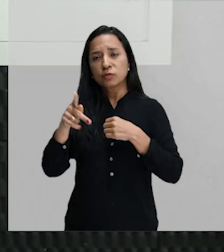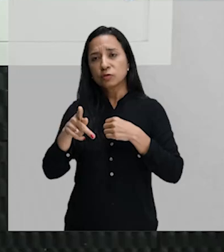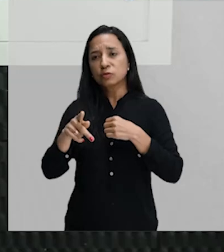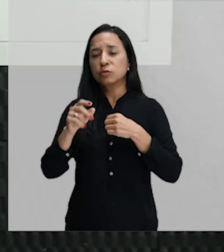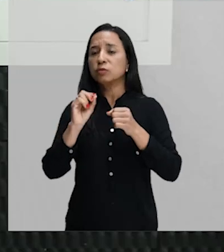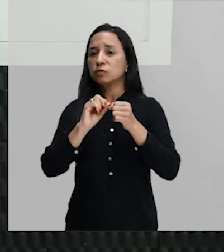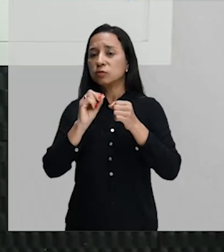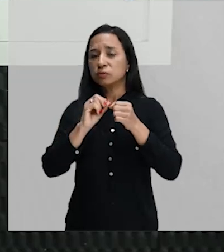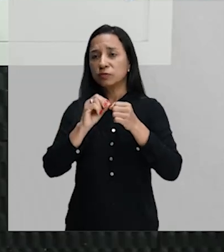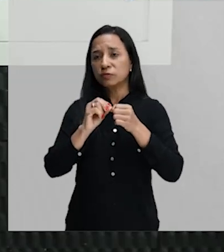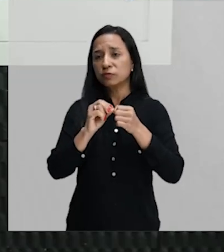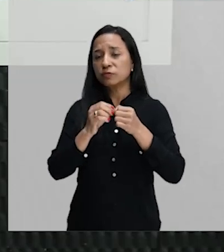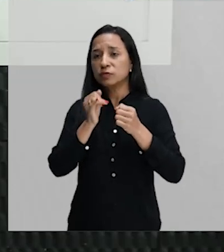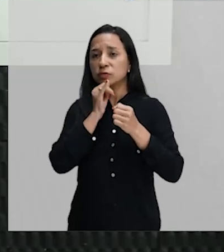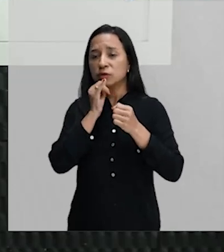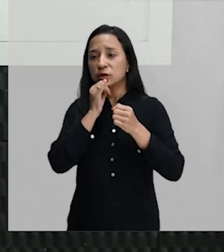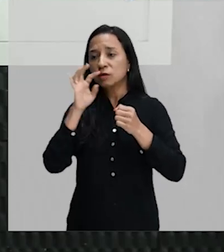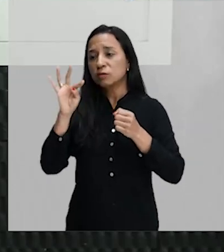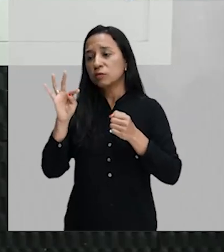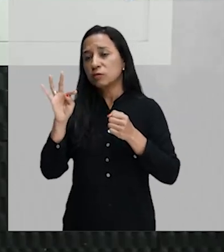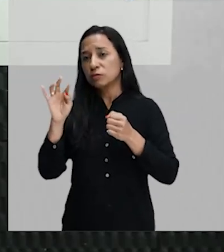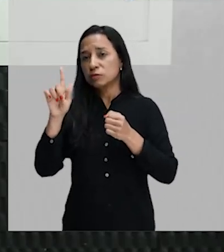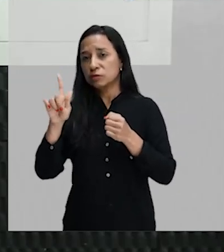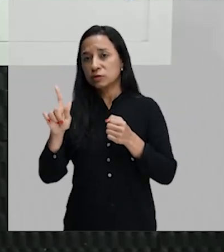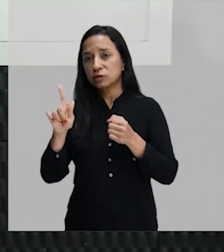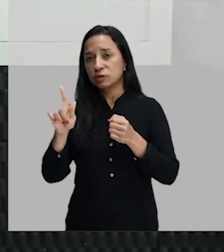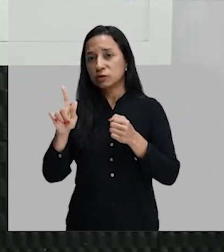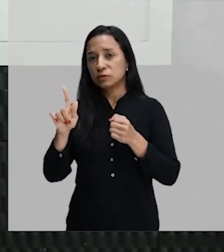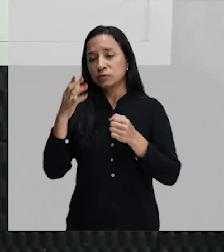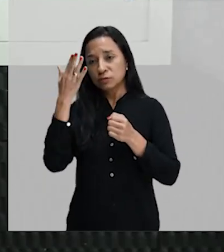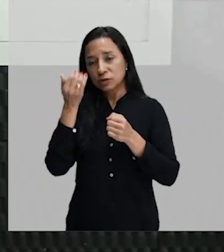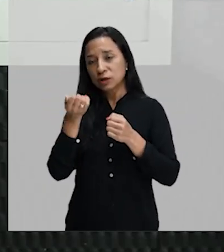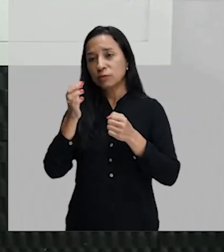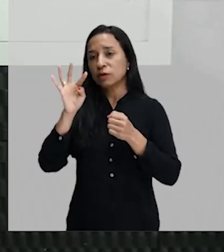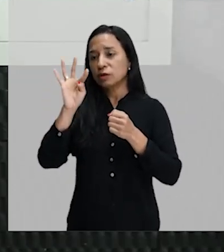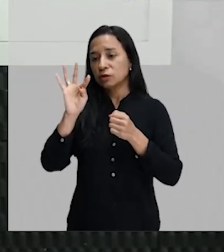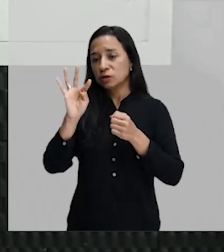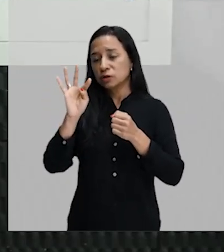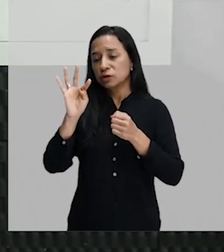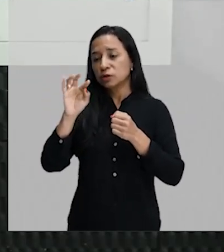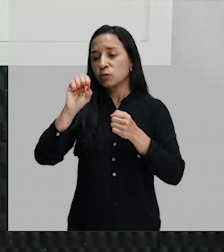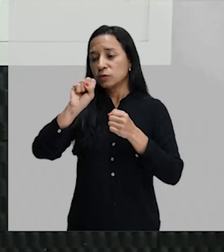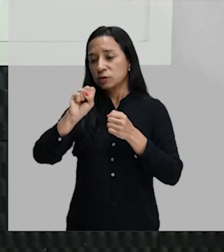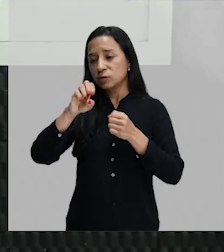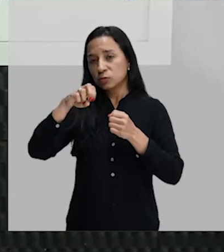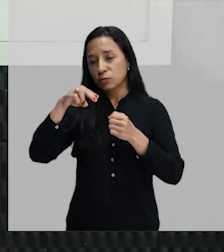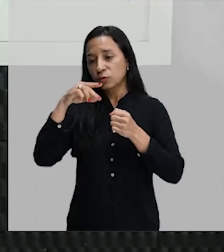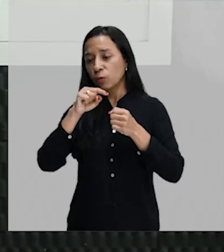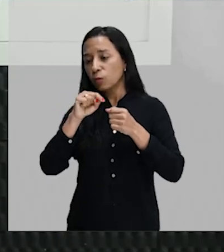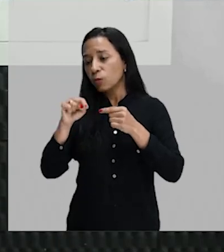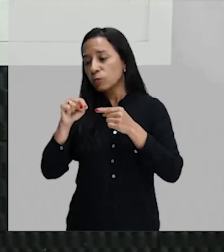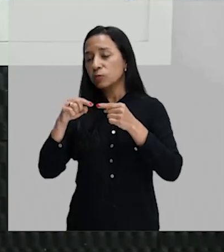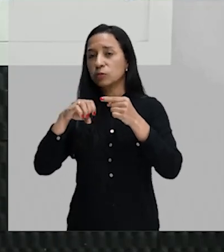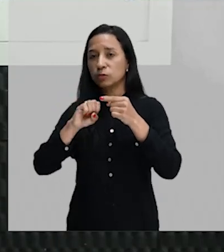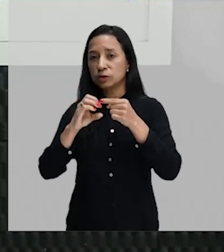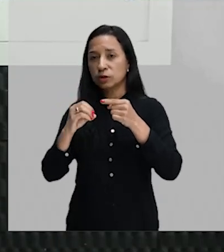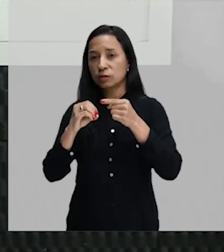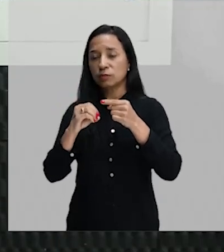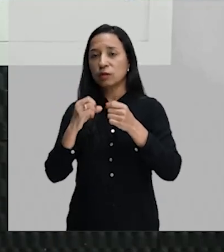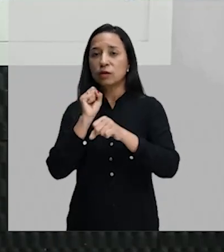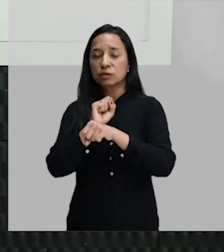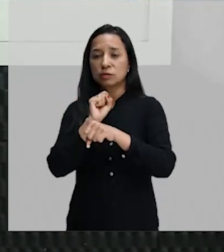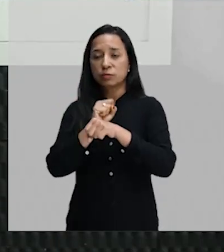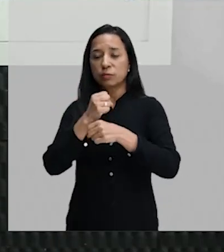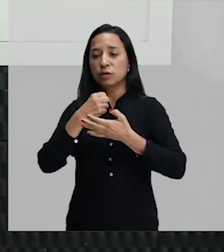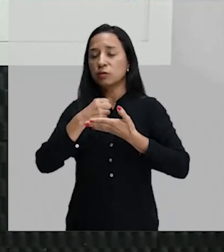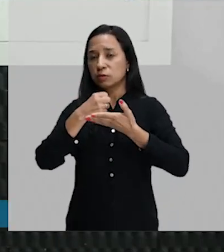A gente sabe que tangente é o seno sobre o cosseno. Certinho? Então é isso. Espero que tenha ajudado, espero